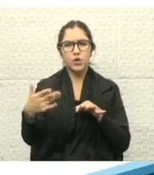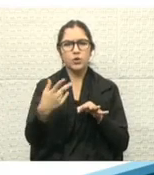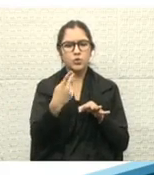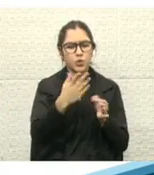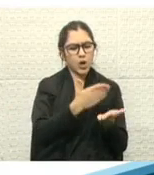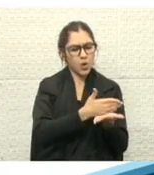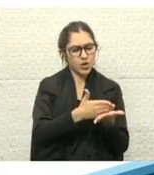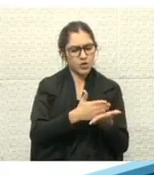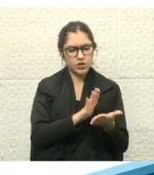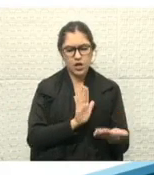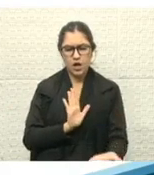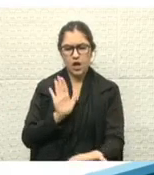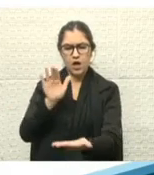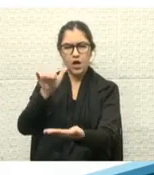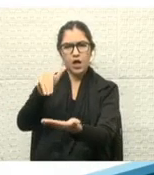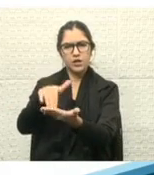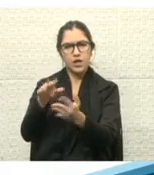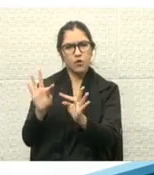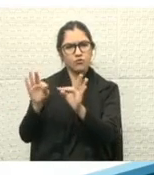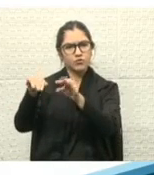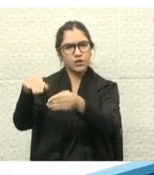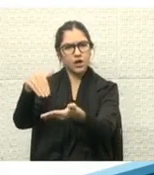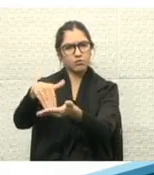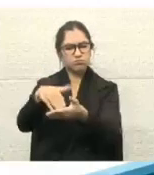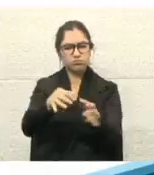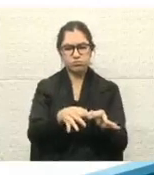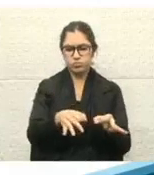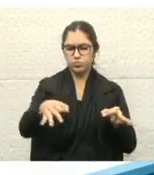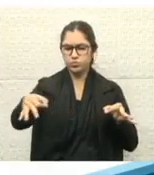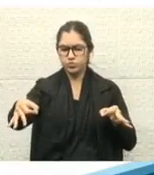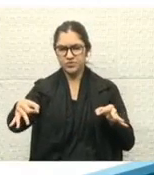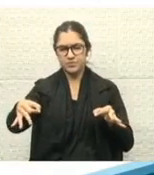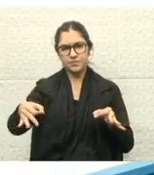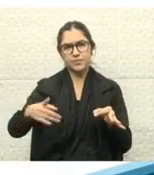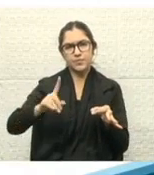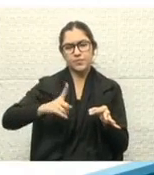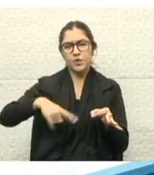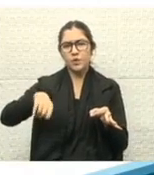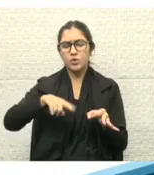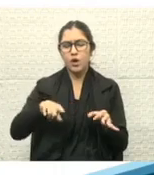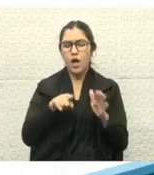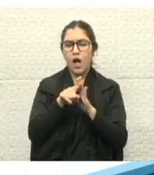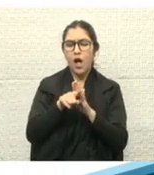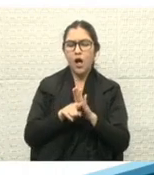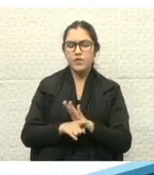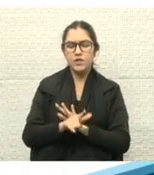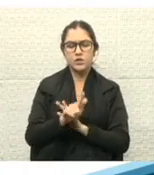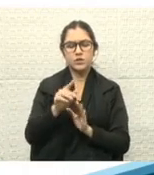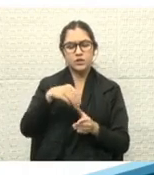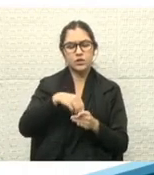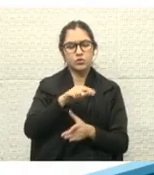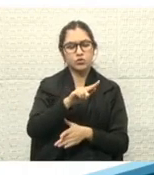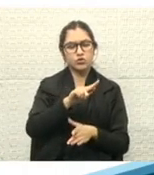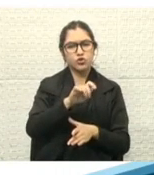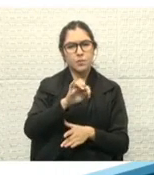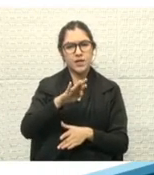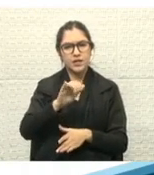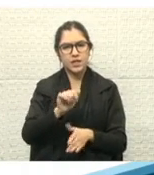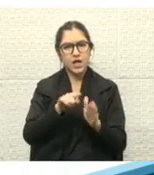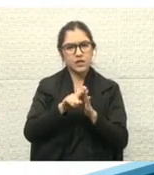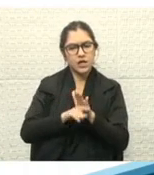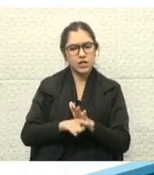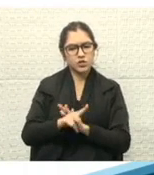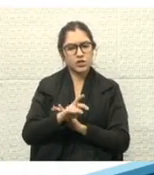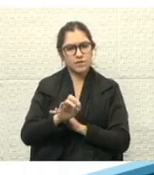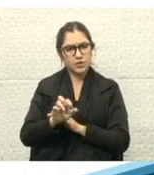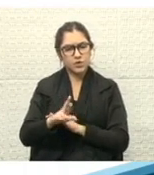sua origem até a sua extremidade. Então, quando nós avaliamos na geometria analítica os vetores,